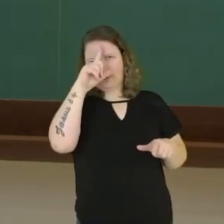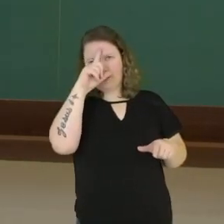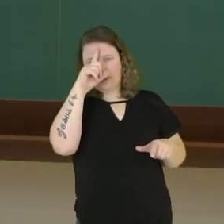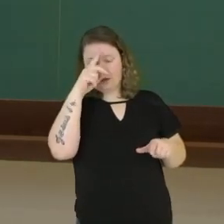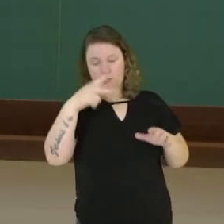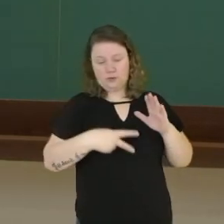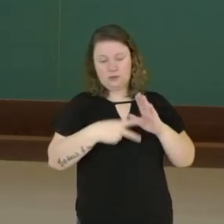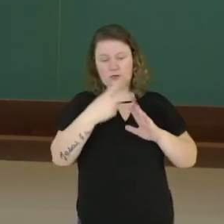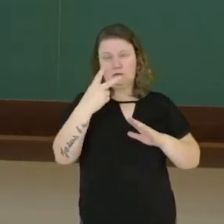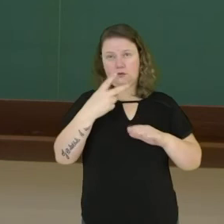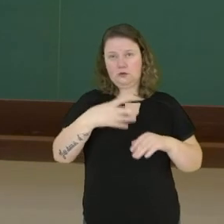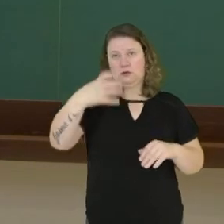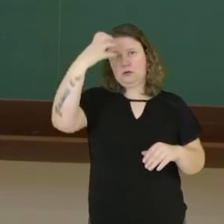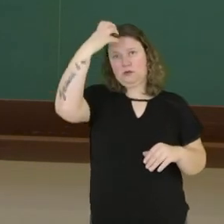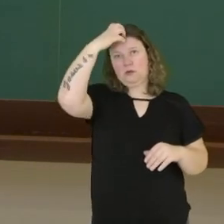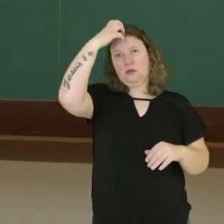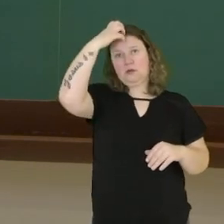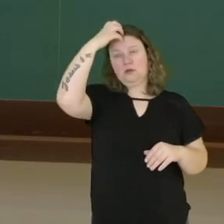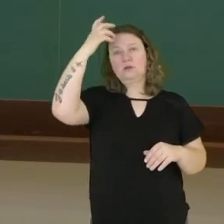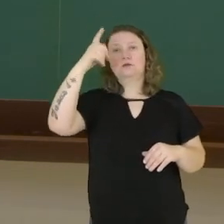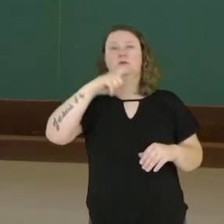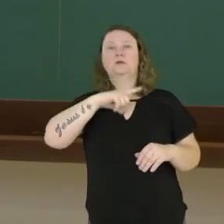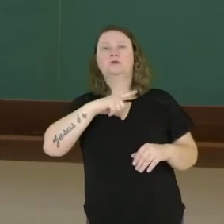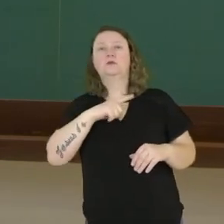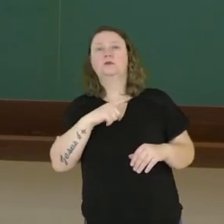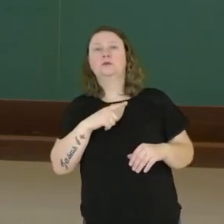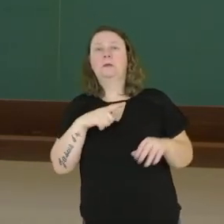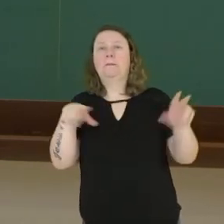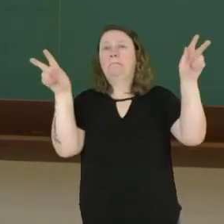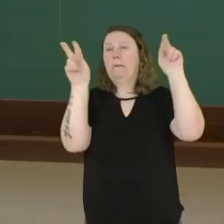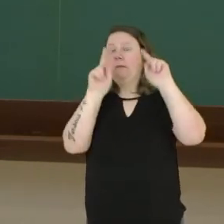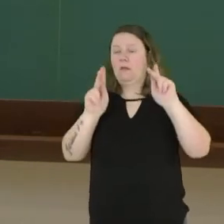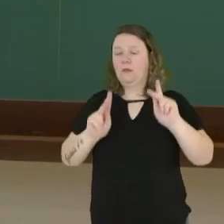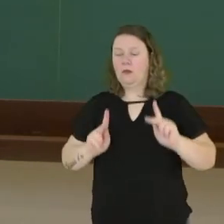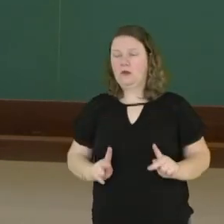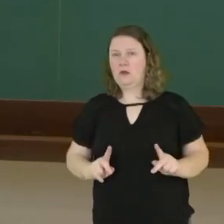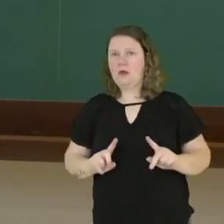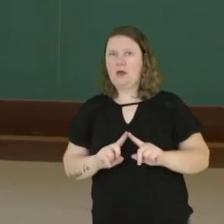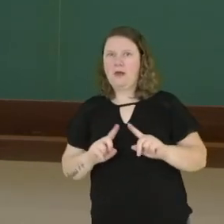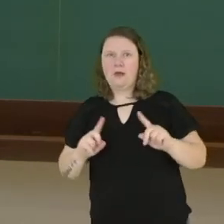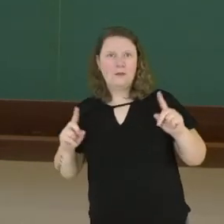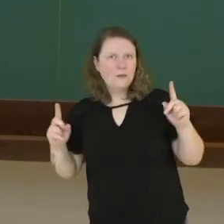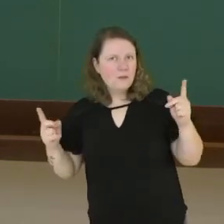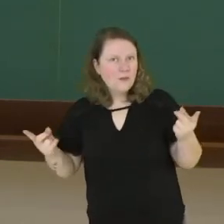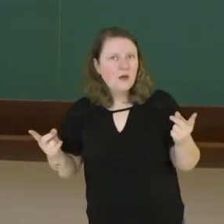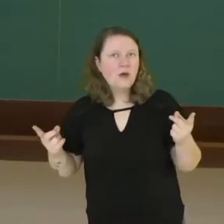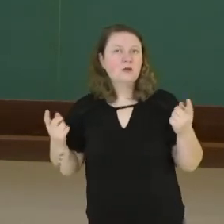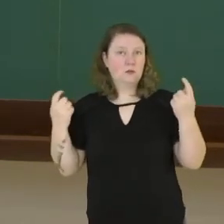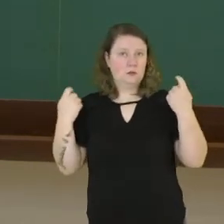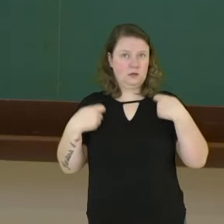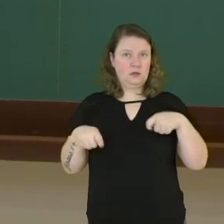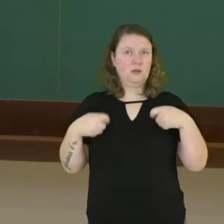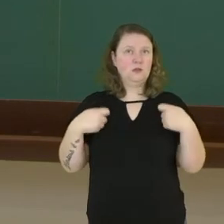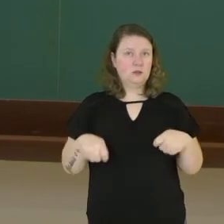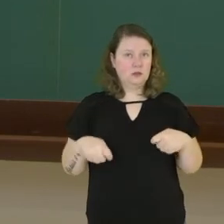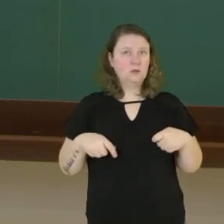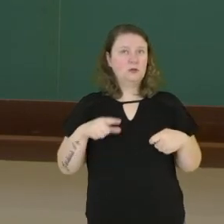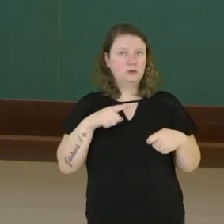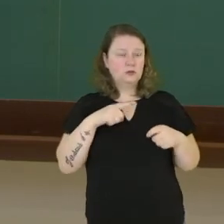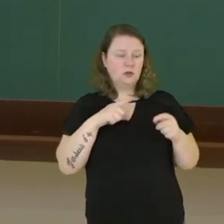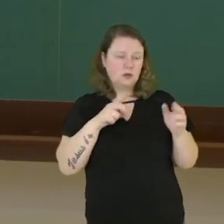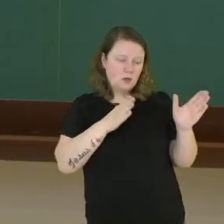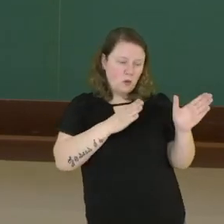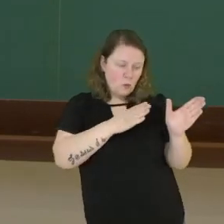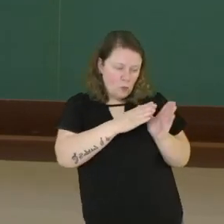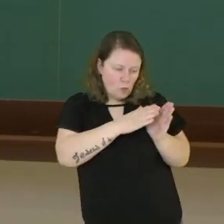reinado a figura de Dom Pedro II era bastante pacífica, não podemos deixar de ver essa faceta dentro